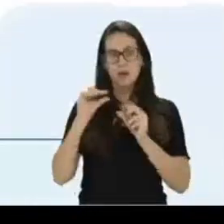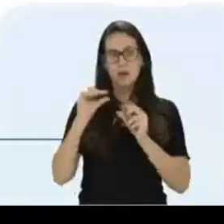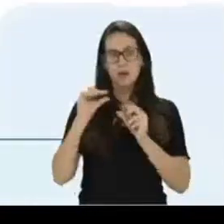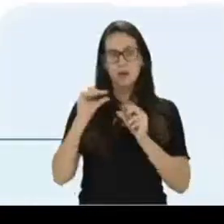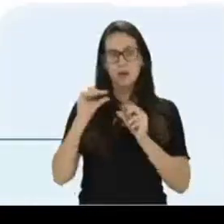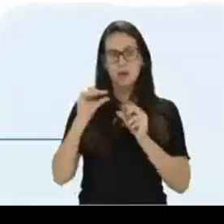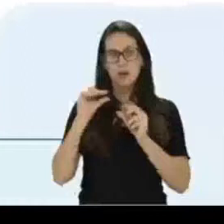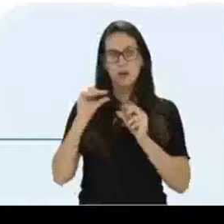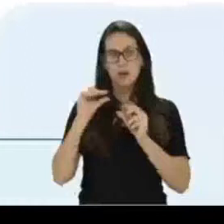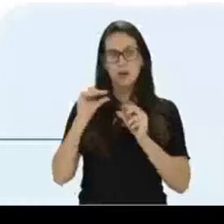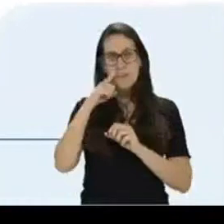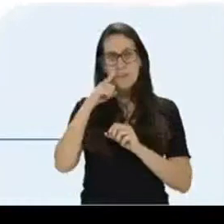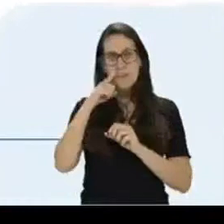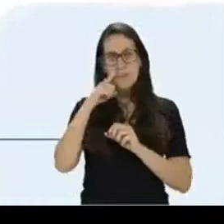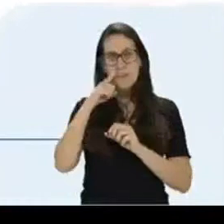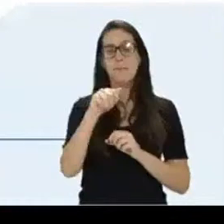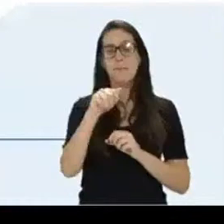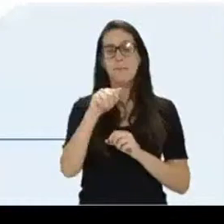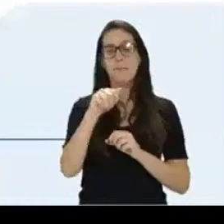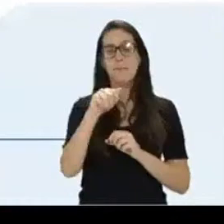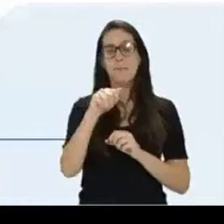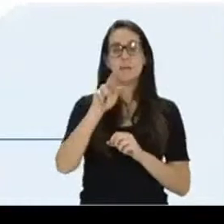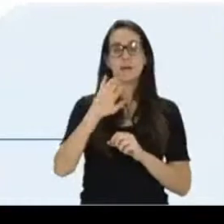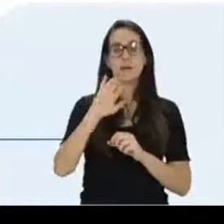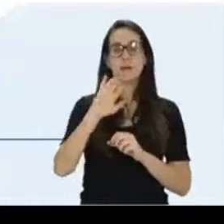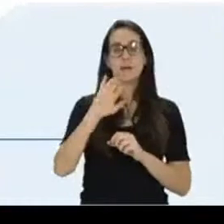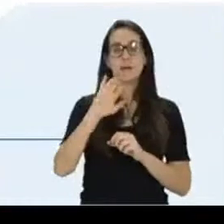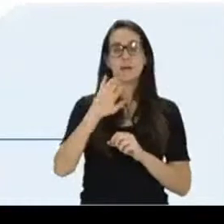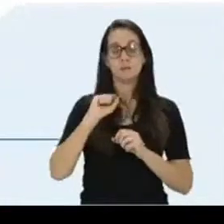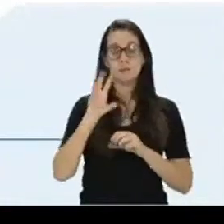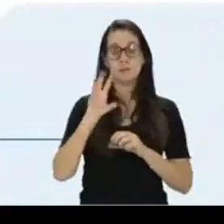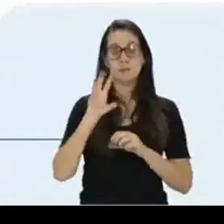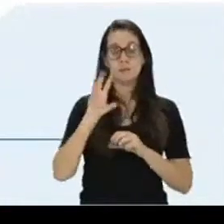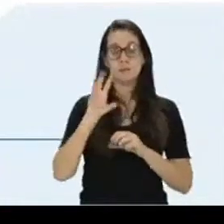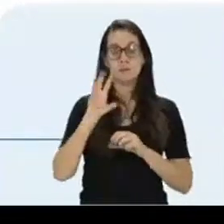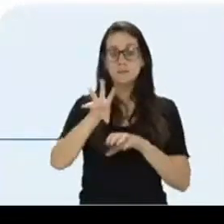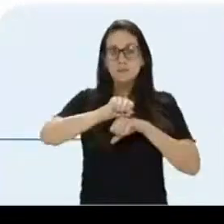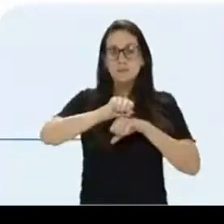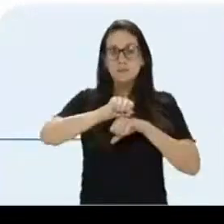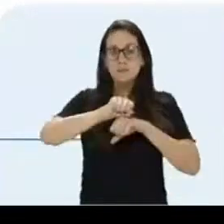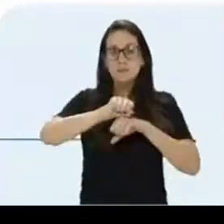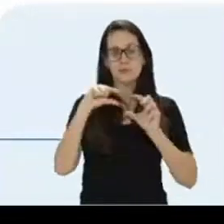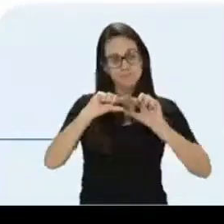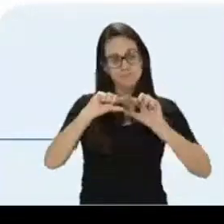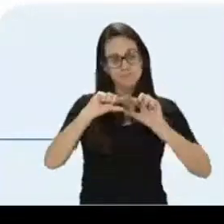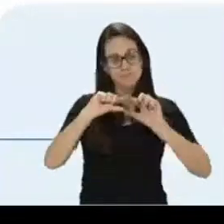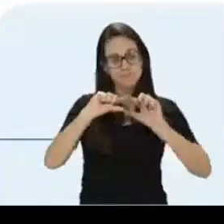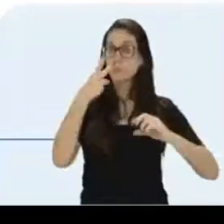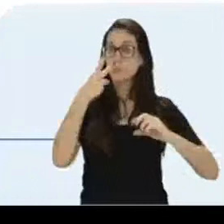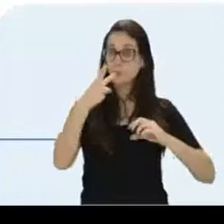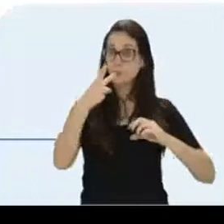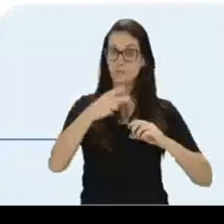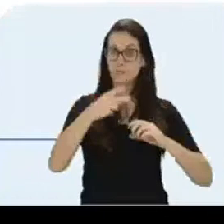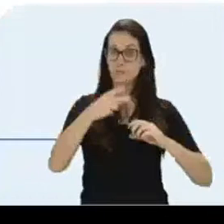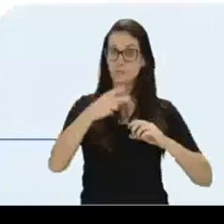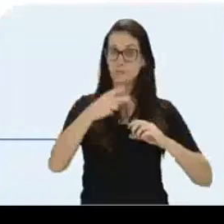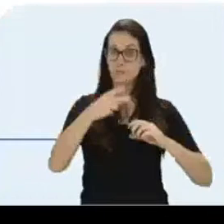pela imagem em amarelo, elas têm a tendência a ficarem aderidas, por isso que nós temos uma bicamada. Então, nós temos uma